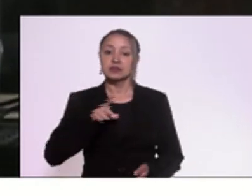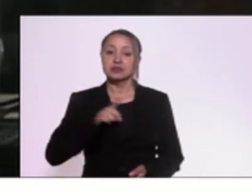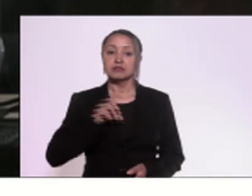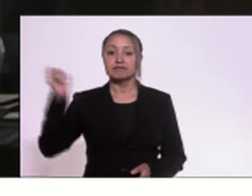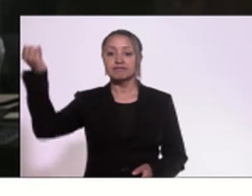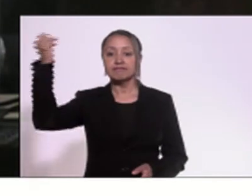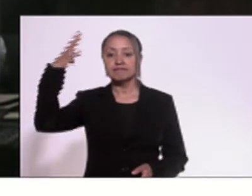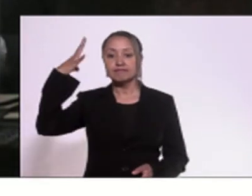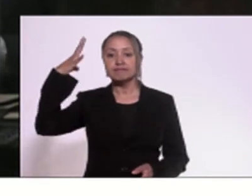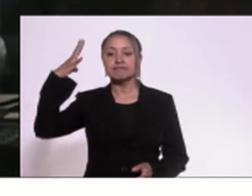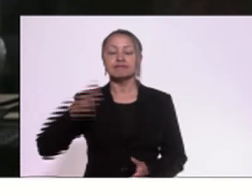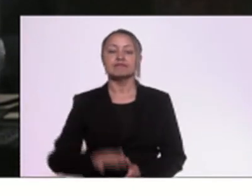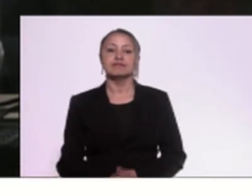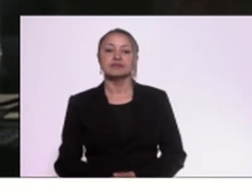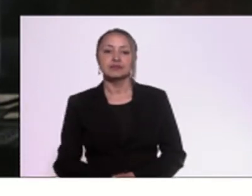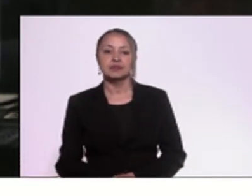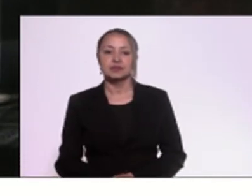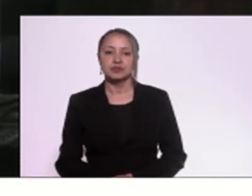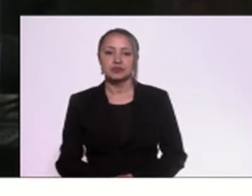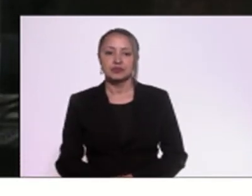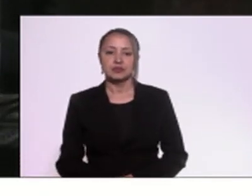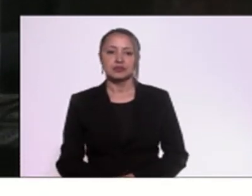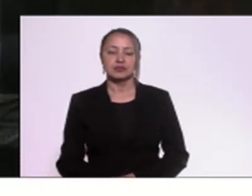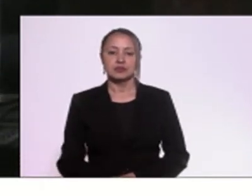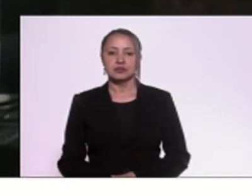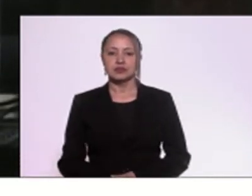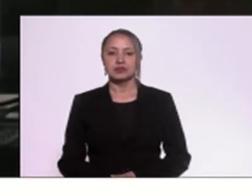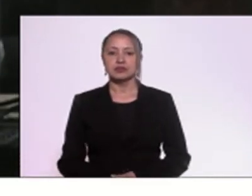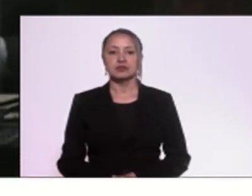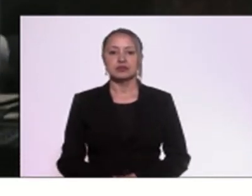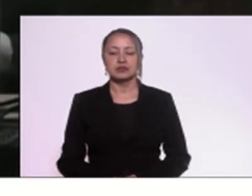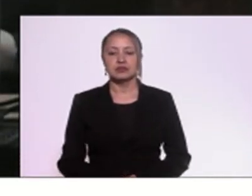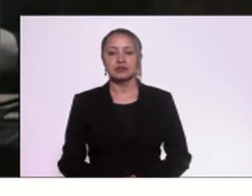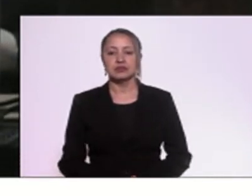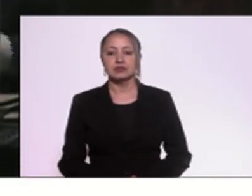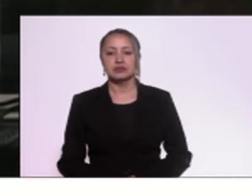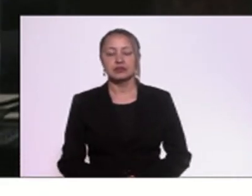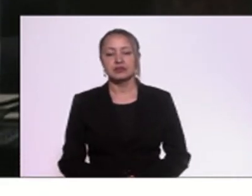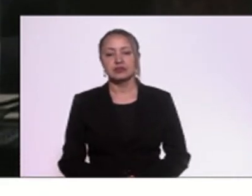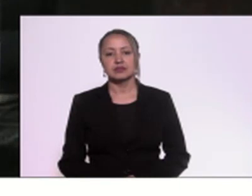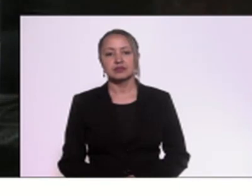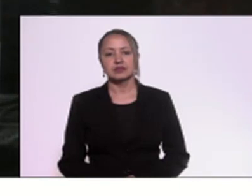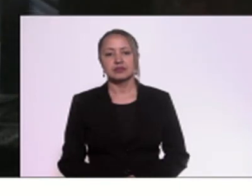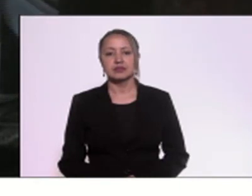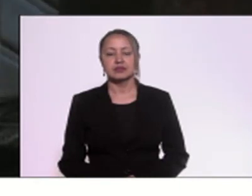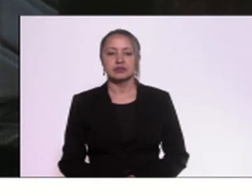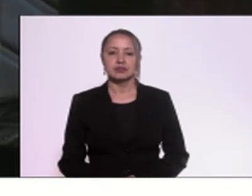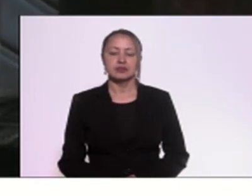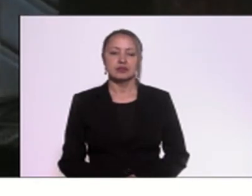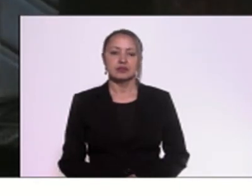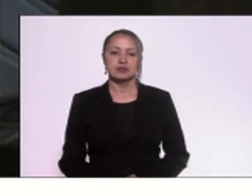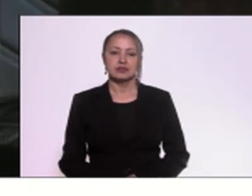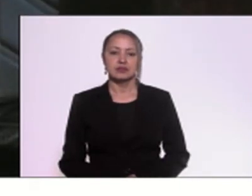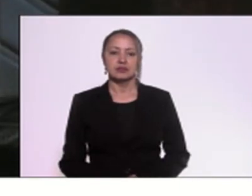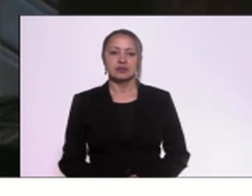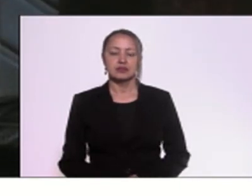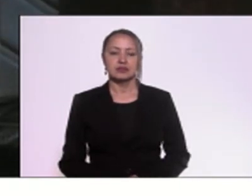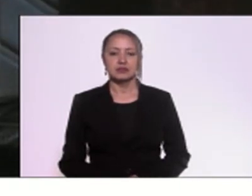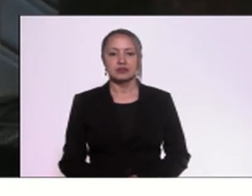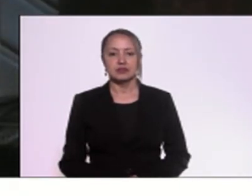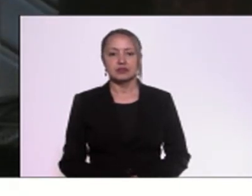as músicas do cinema brasileiro. Olha que coisa muito além do que a gente pode imaginar, e tudo através do Ponto